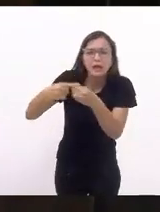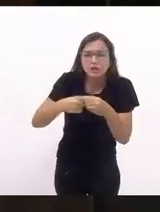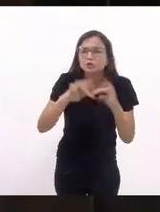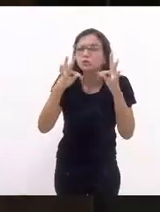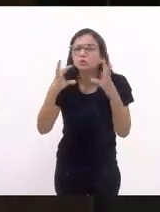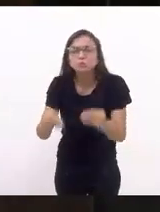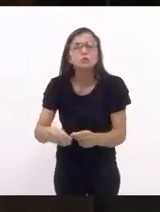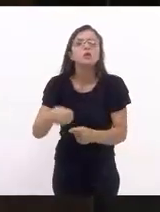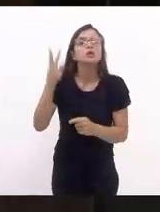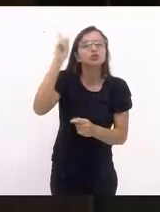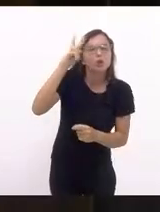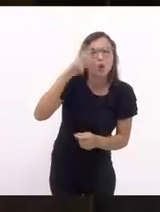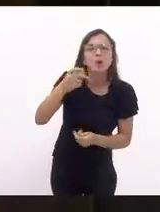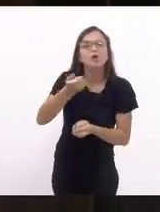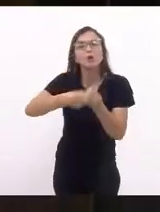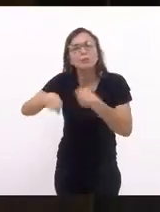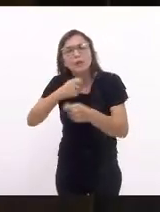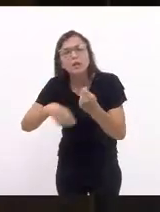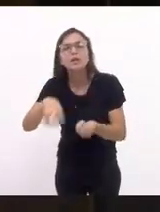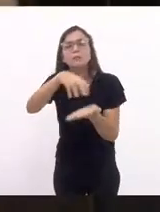dessa cidade é